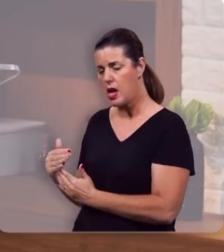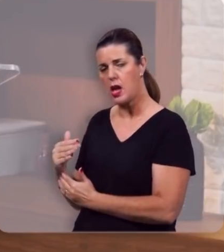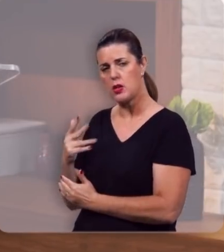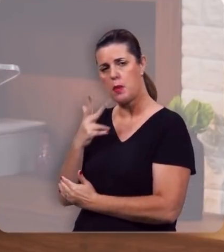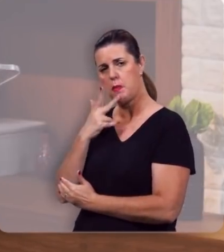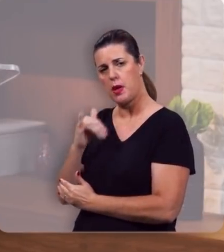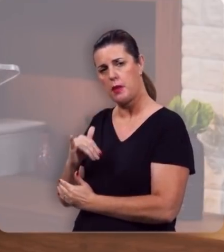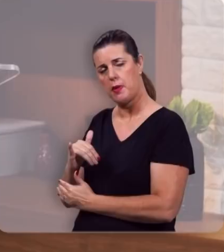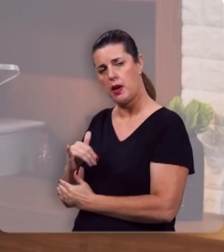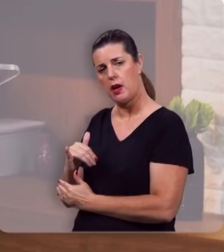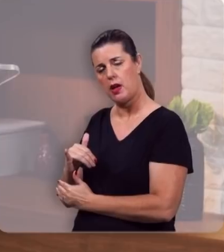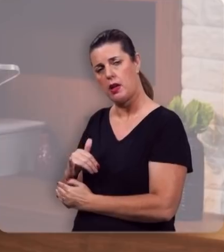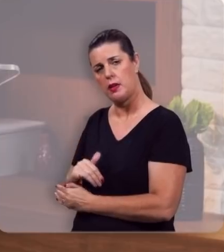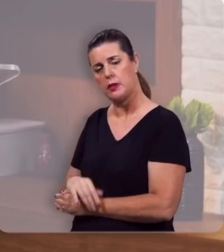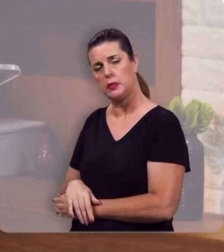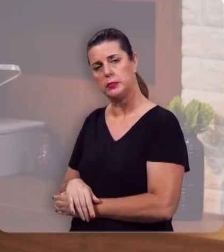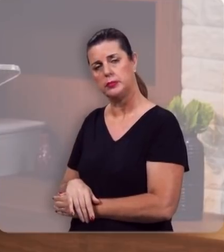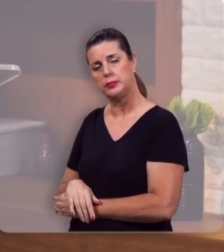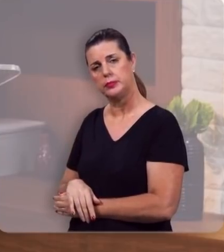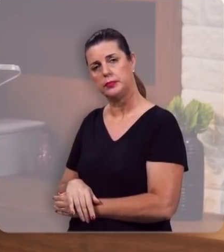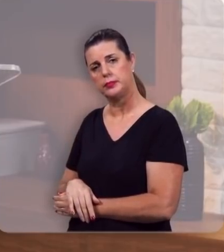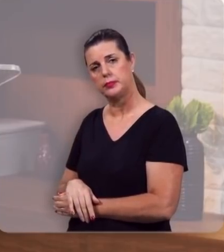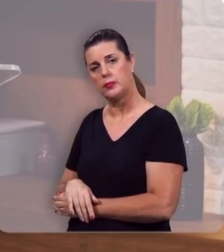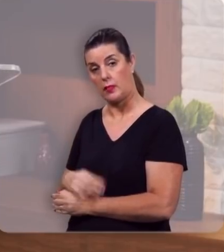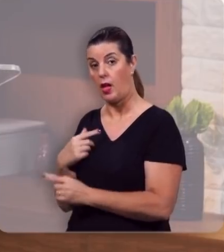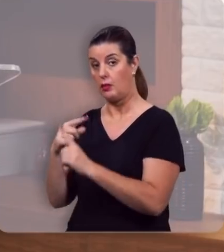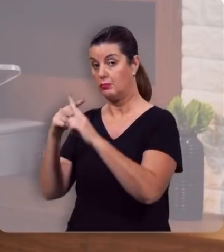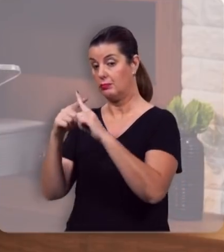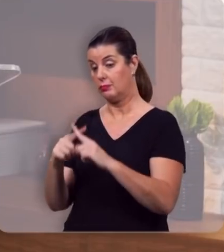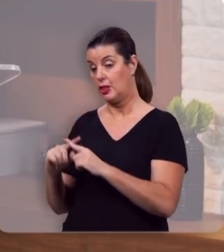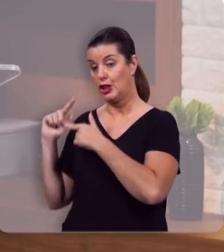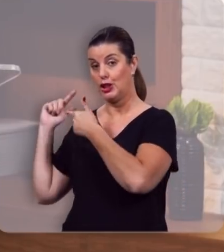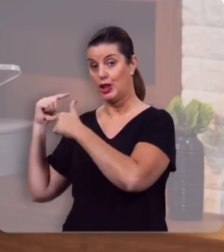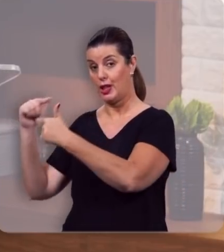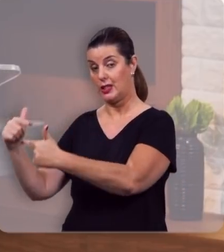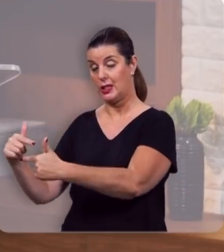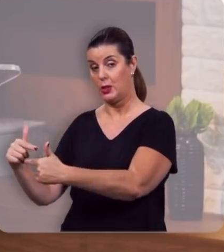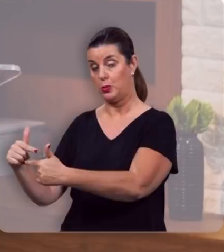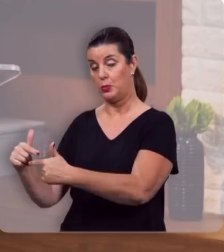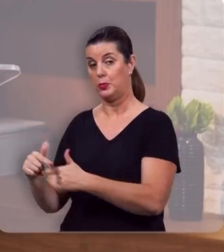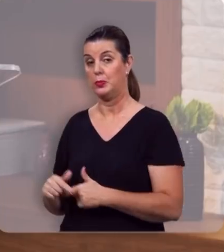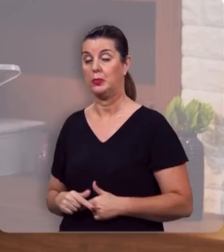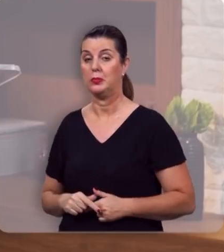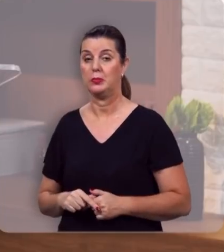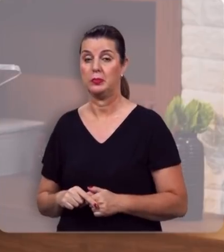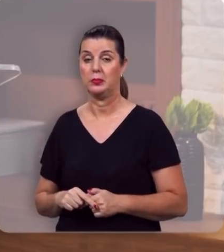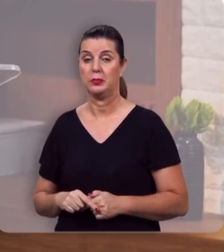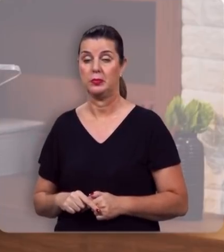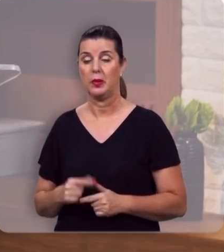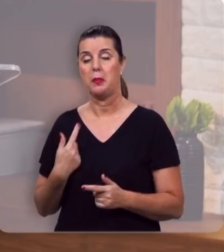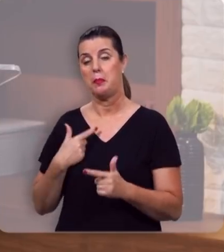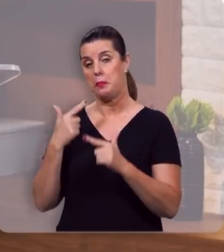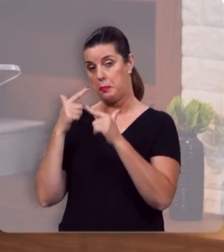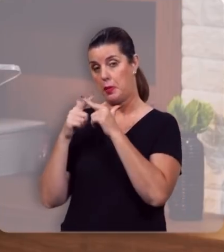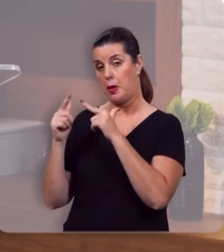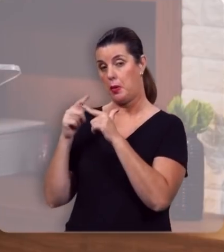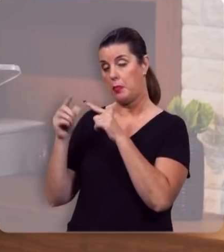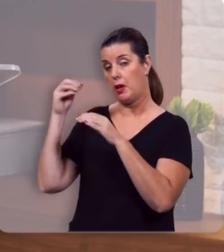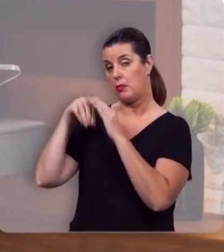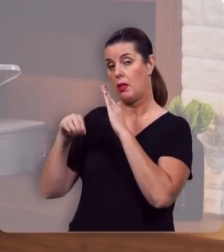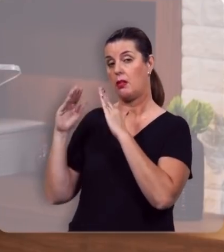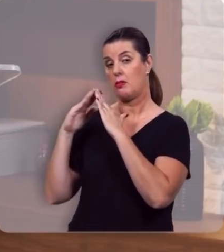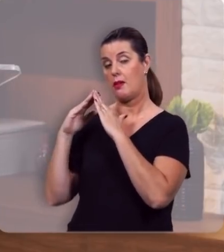seus pais. Esse conflito de gerações, esta tensão dentro